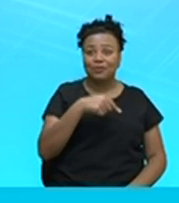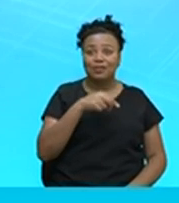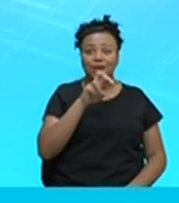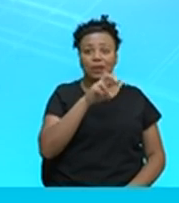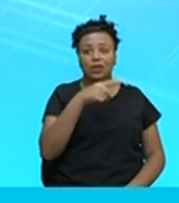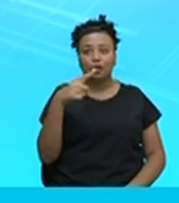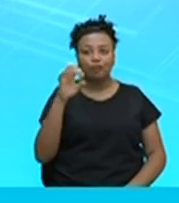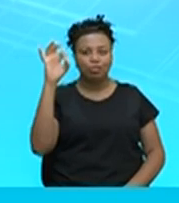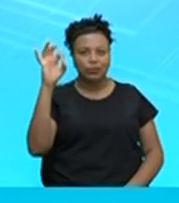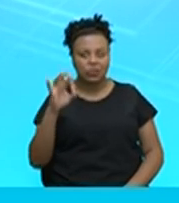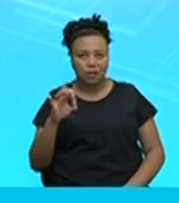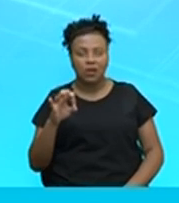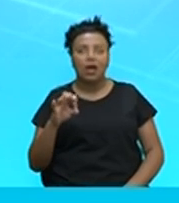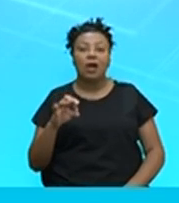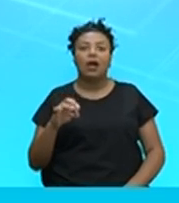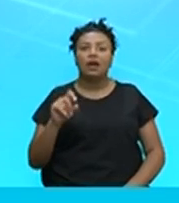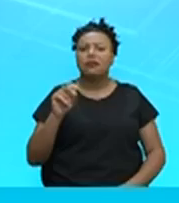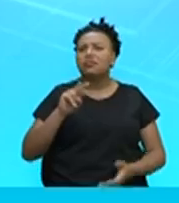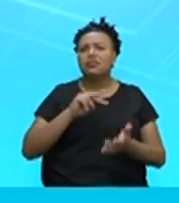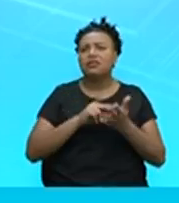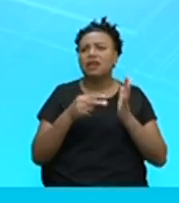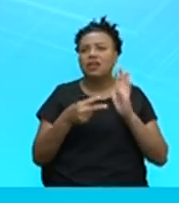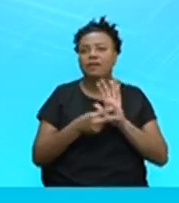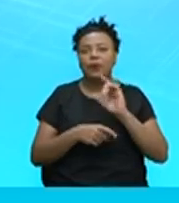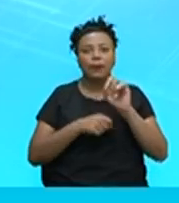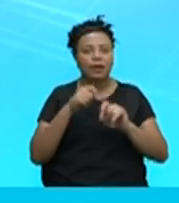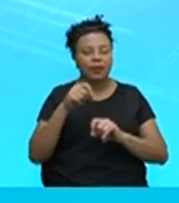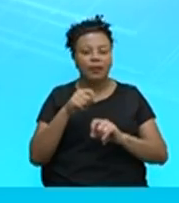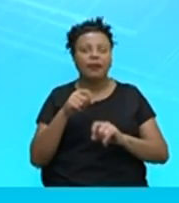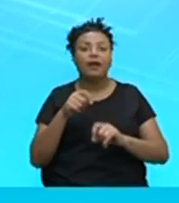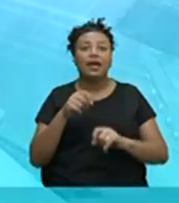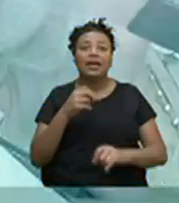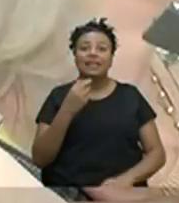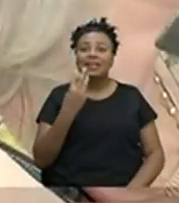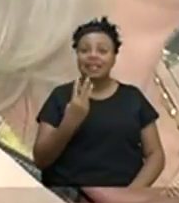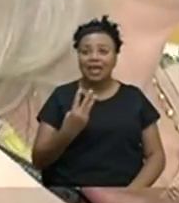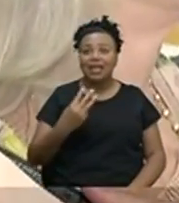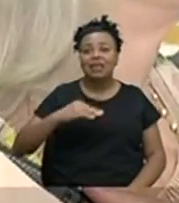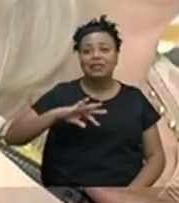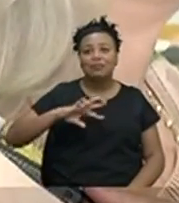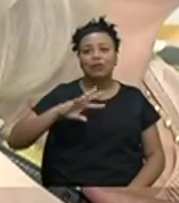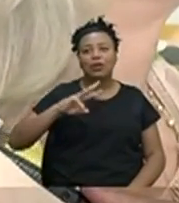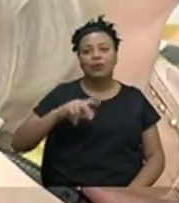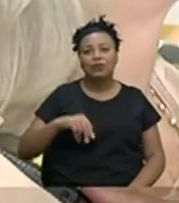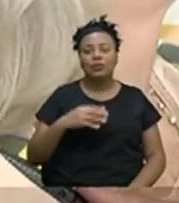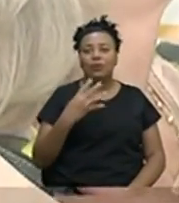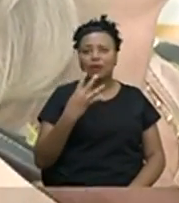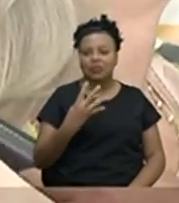93,51%, que significam 3.400.000